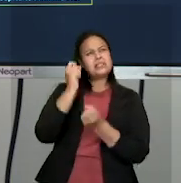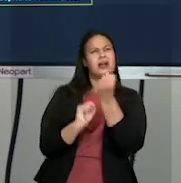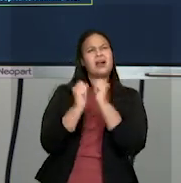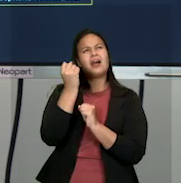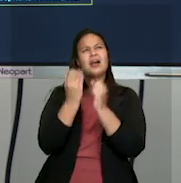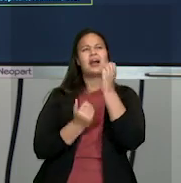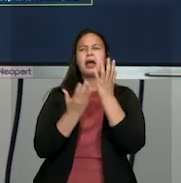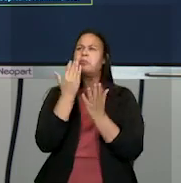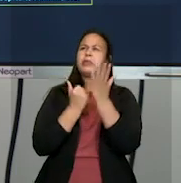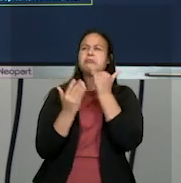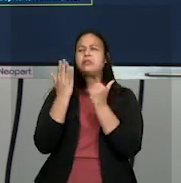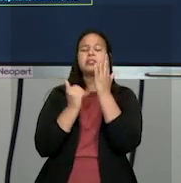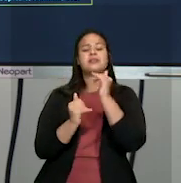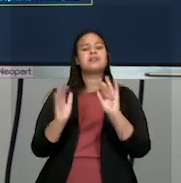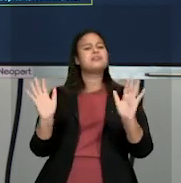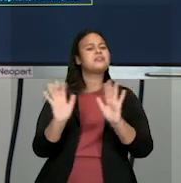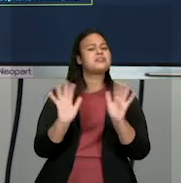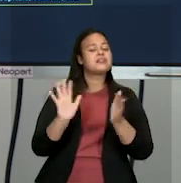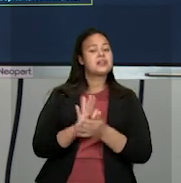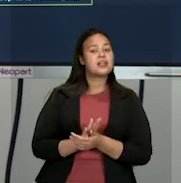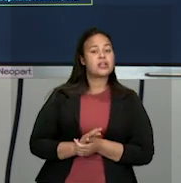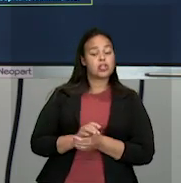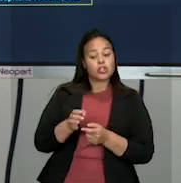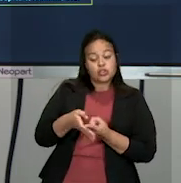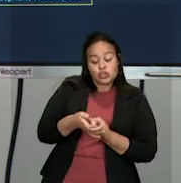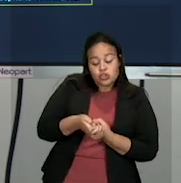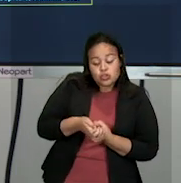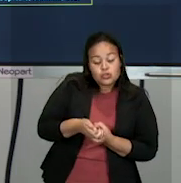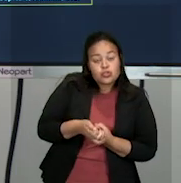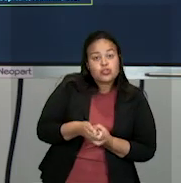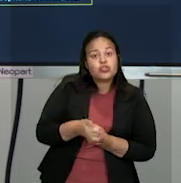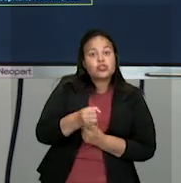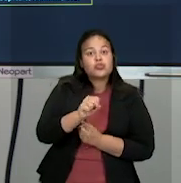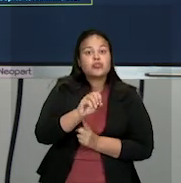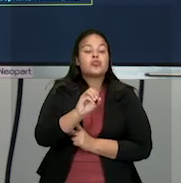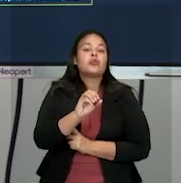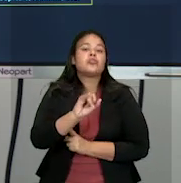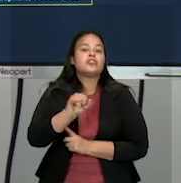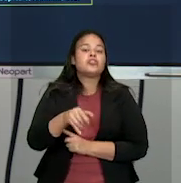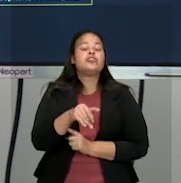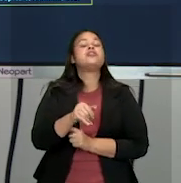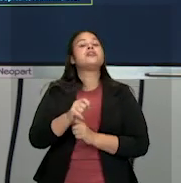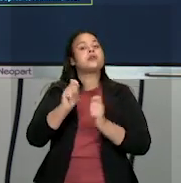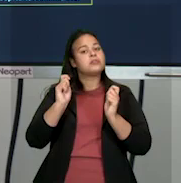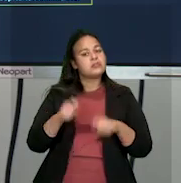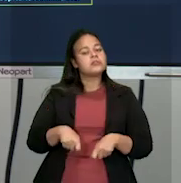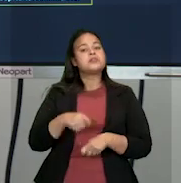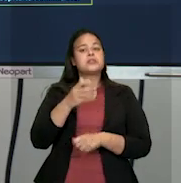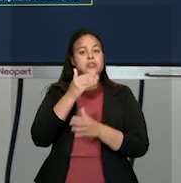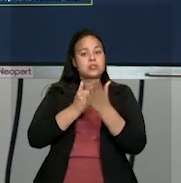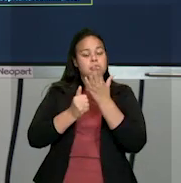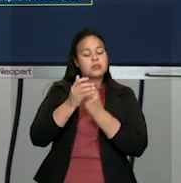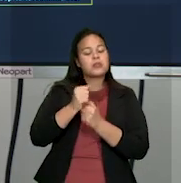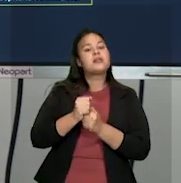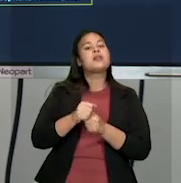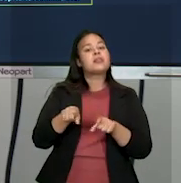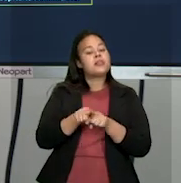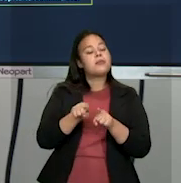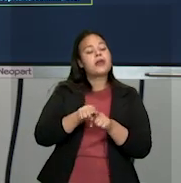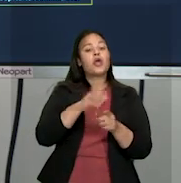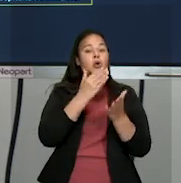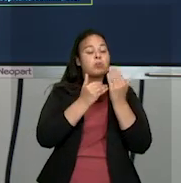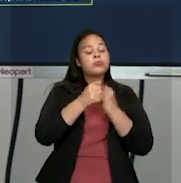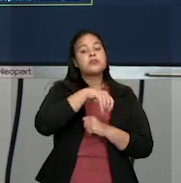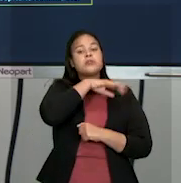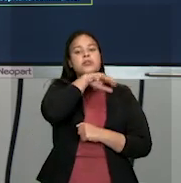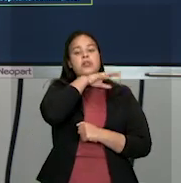produzindo comida, produzindo soja que vai servir para a gente se alimentar, vai servir para fazer ração animal, para a gente